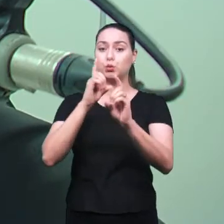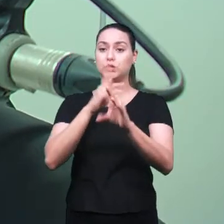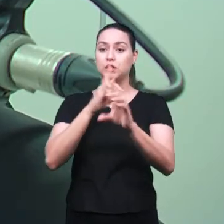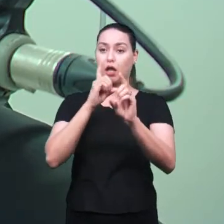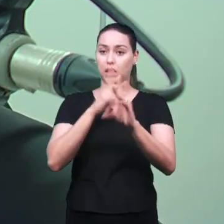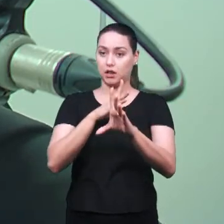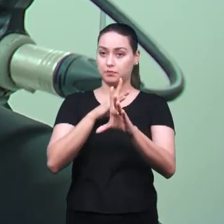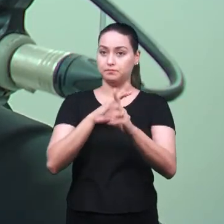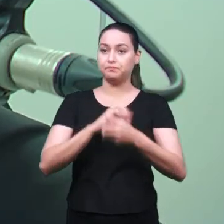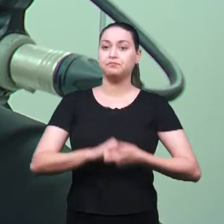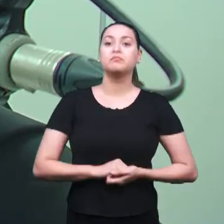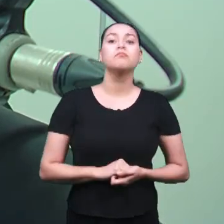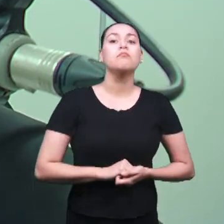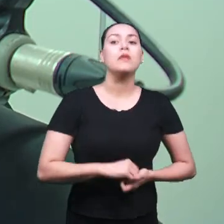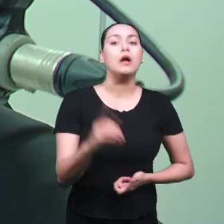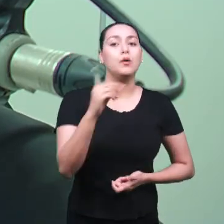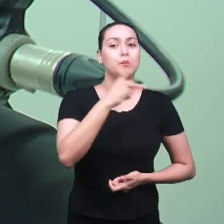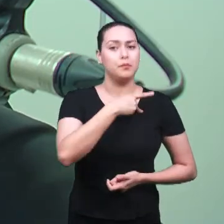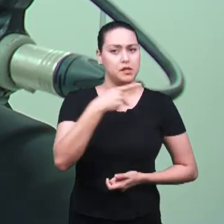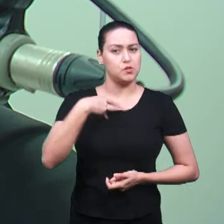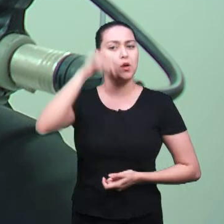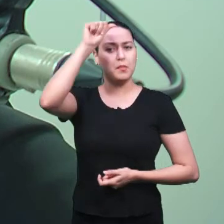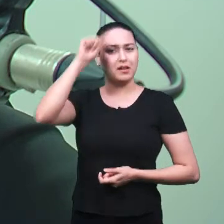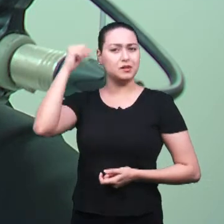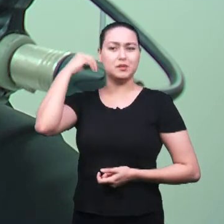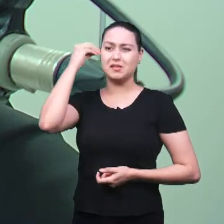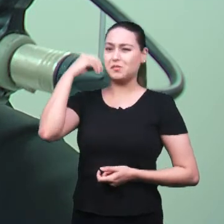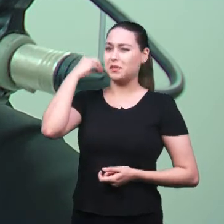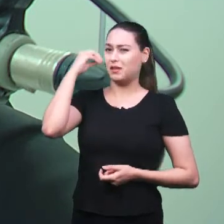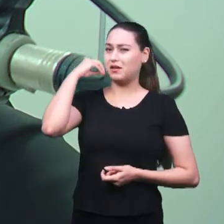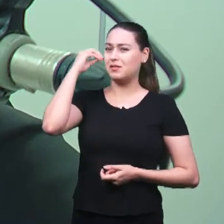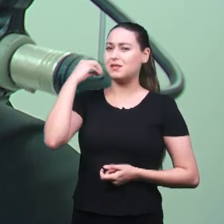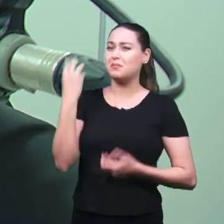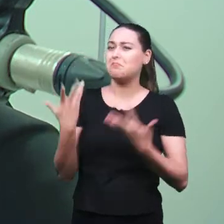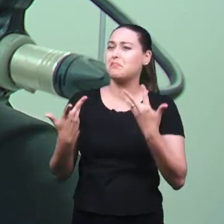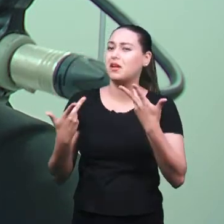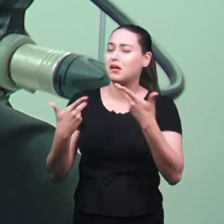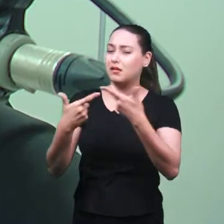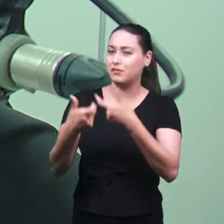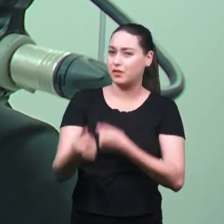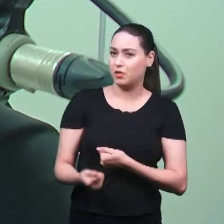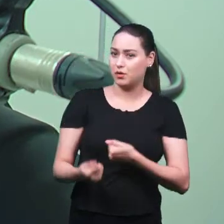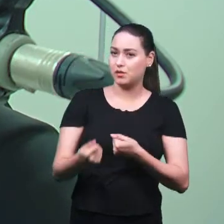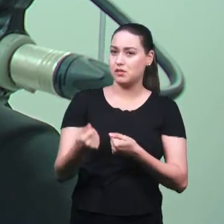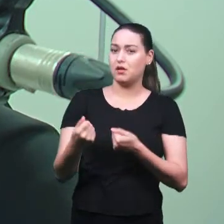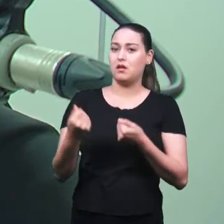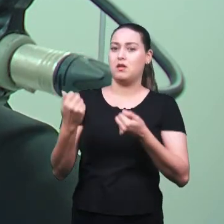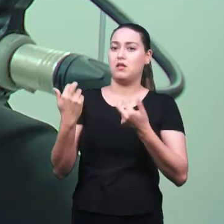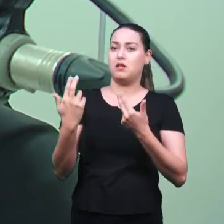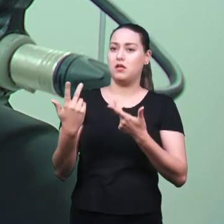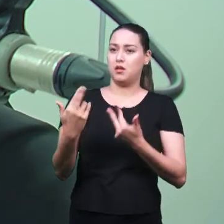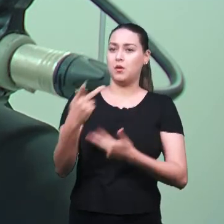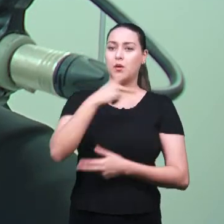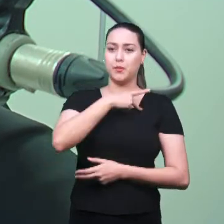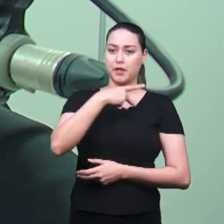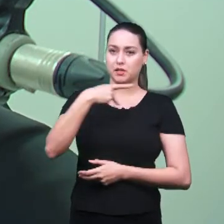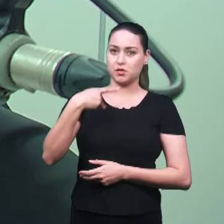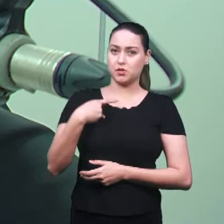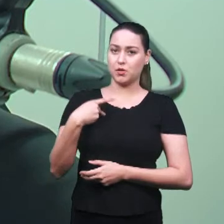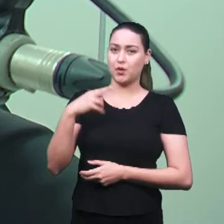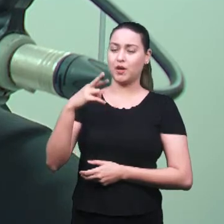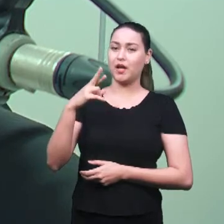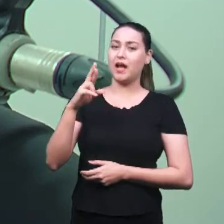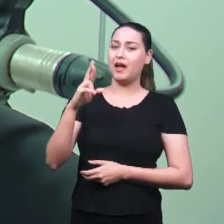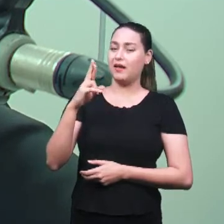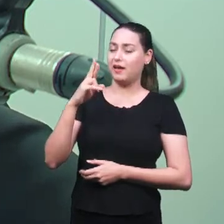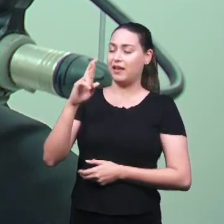uma experiência maravilhosa, um pastor que, como o pastor Ricardo Bravin falou aqui, que foi o pastor lá de Vila